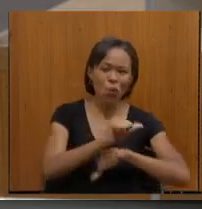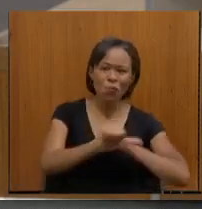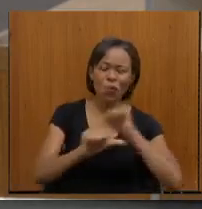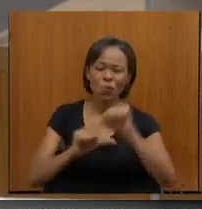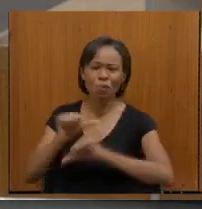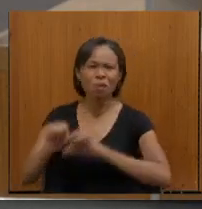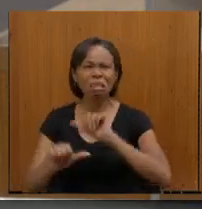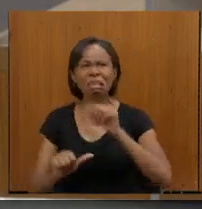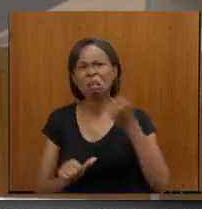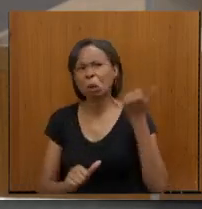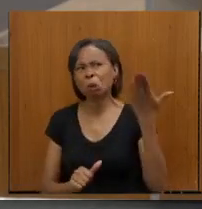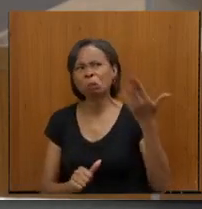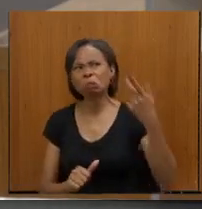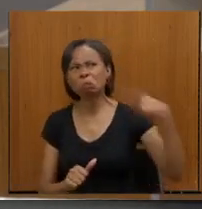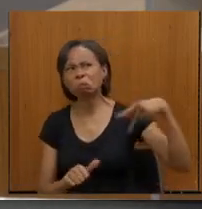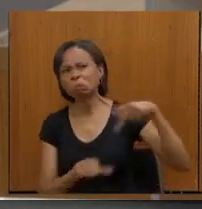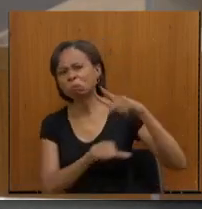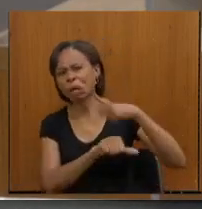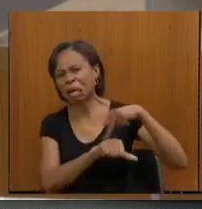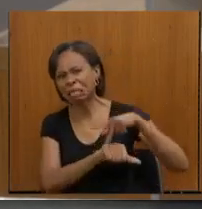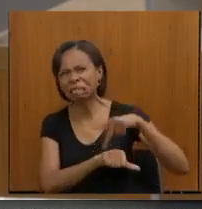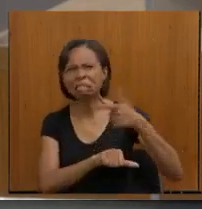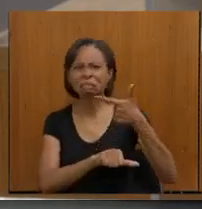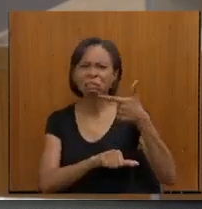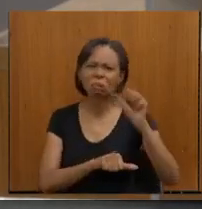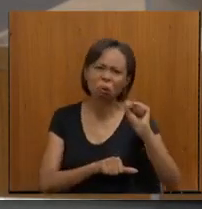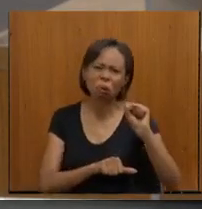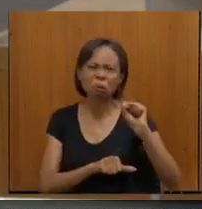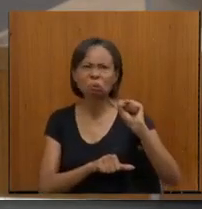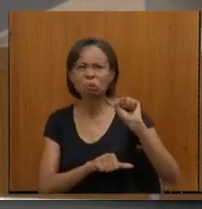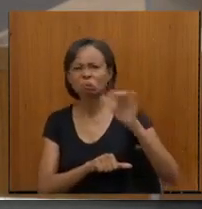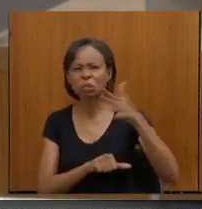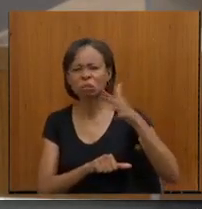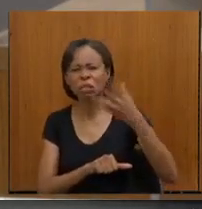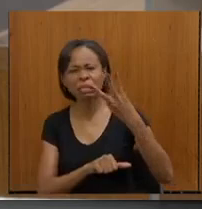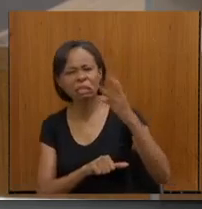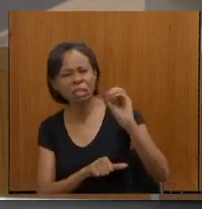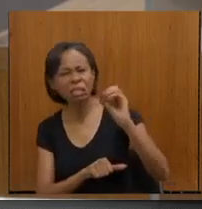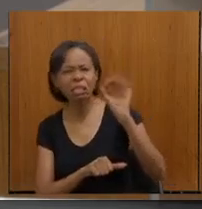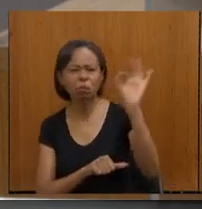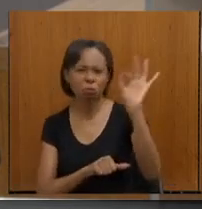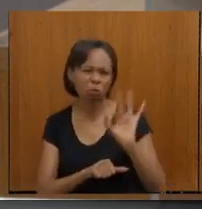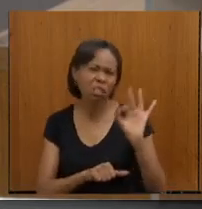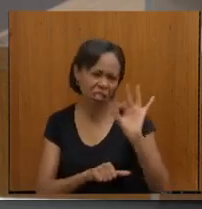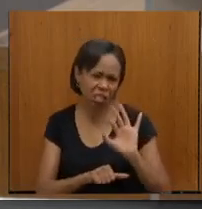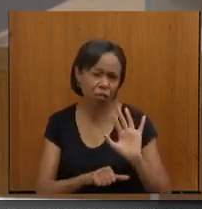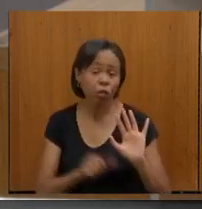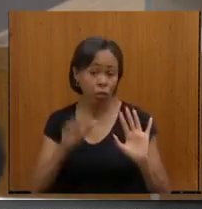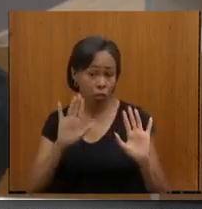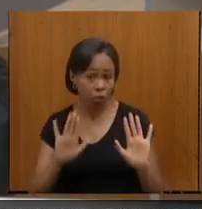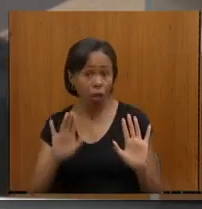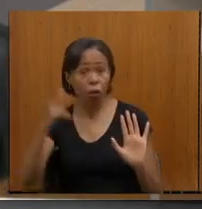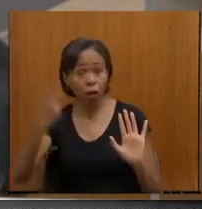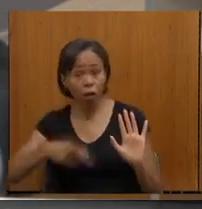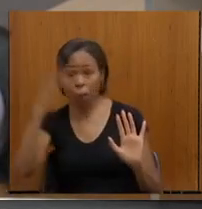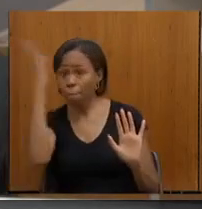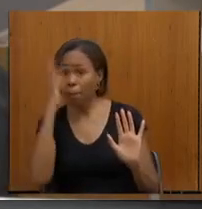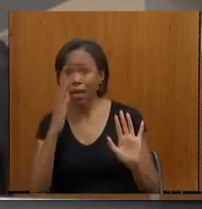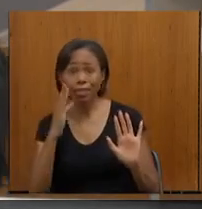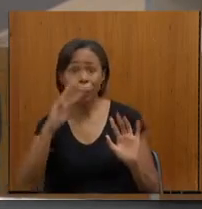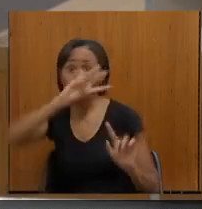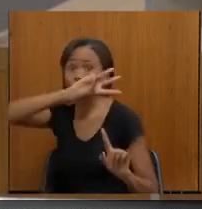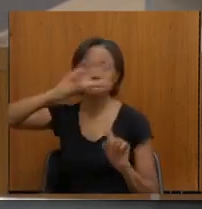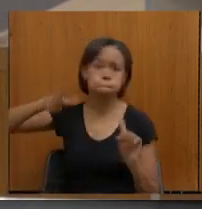na faixa de 28 trinta por cento no máximo Então a gente a gente pode dizer com muita segurança que nós somos três